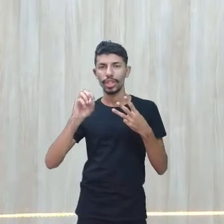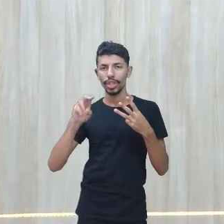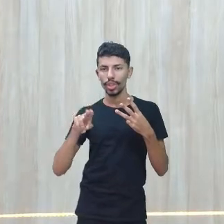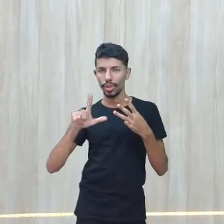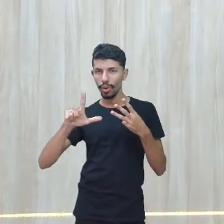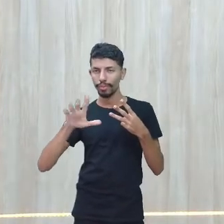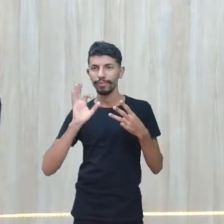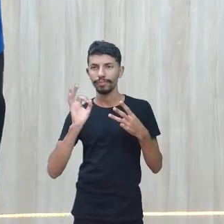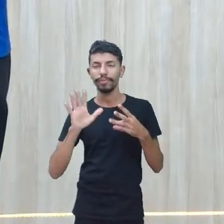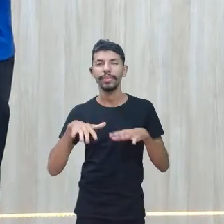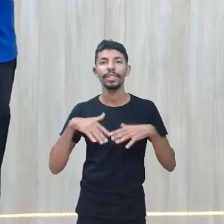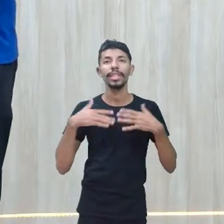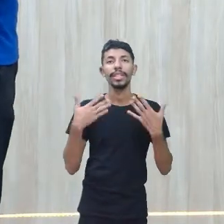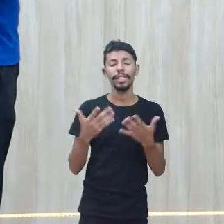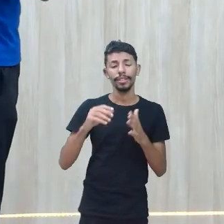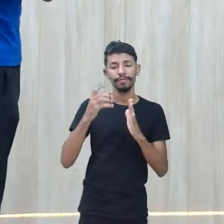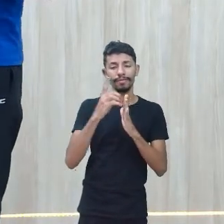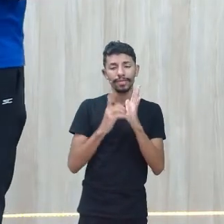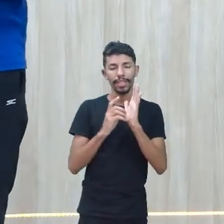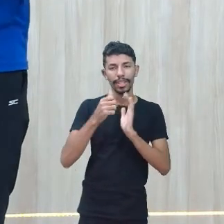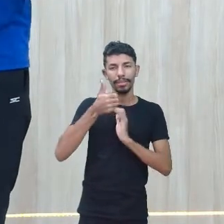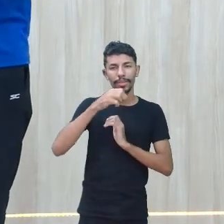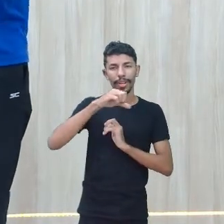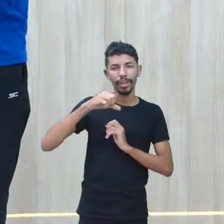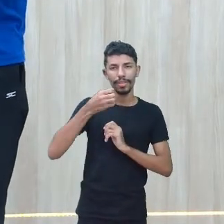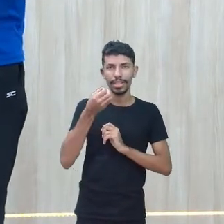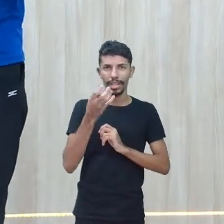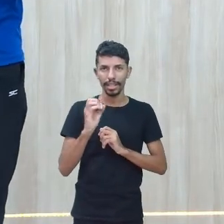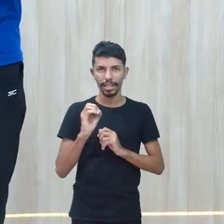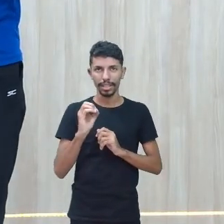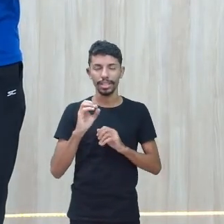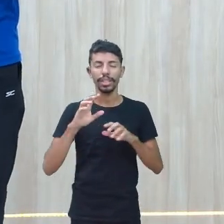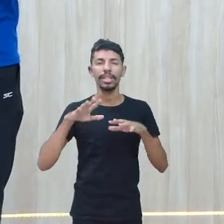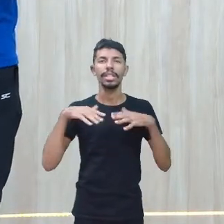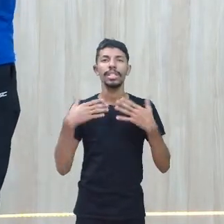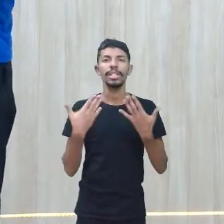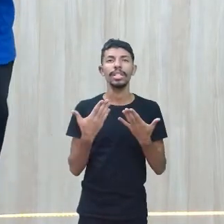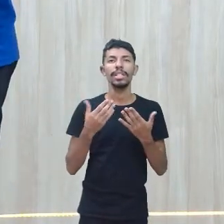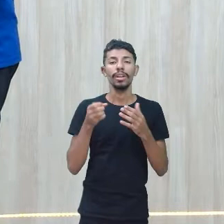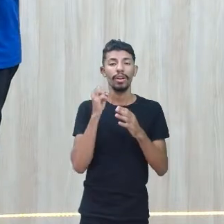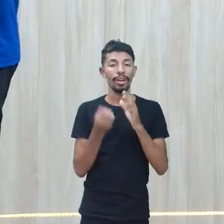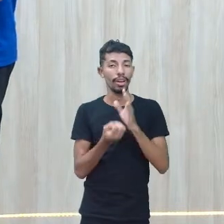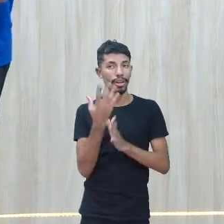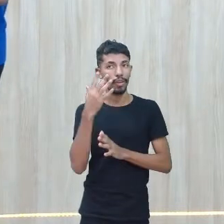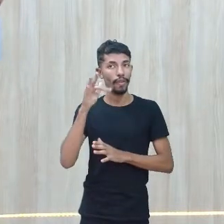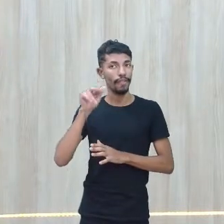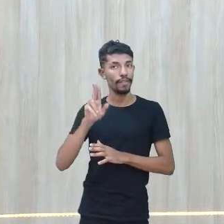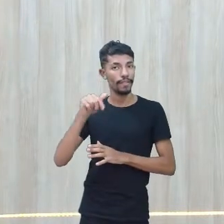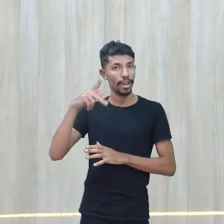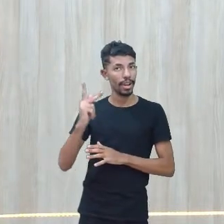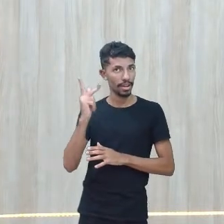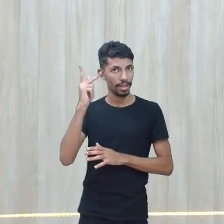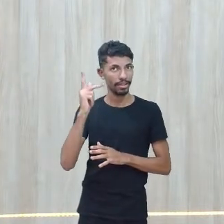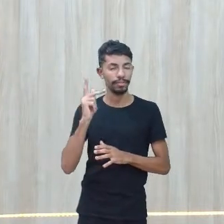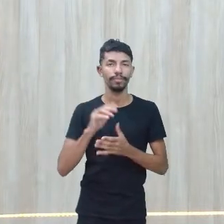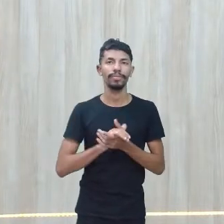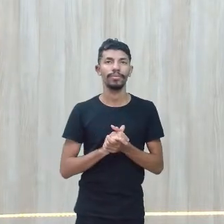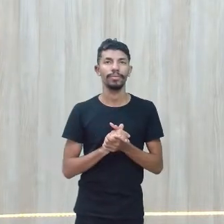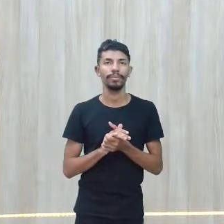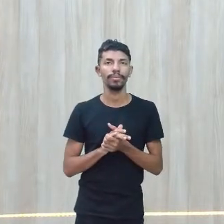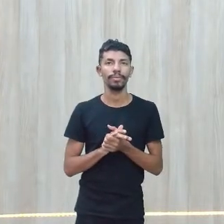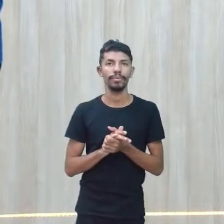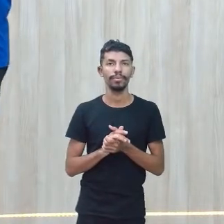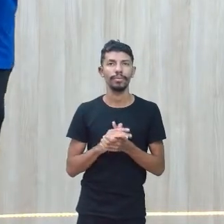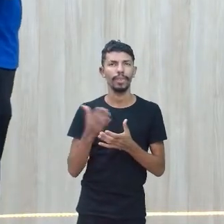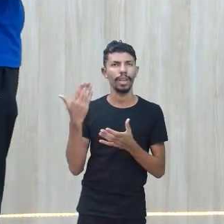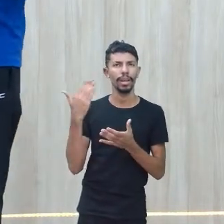Na década de 60, como a gente falou, que foi o surgimento desse estilo do funk, e aí a gente tem, no início desse